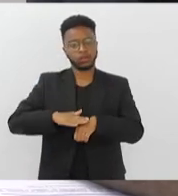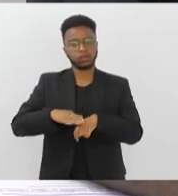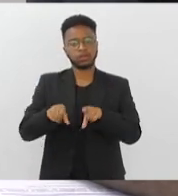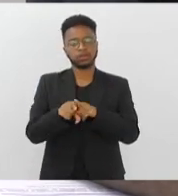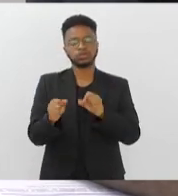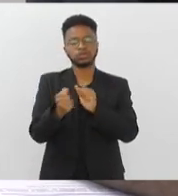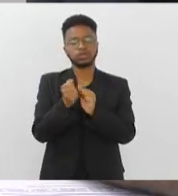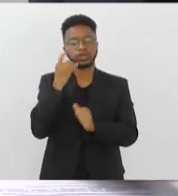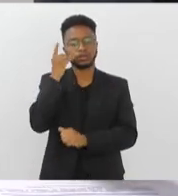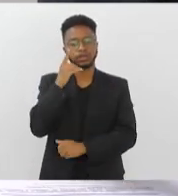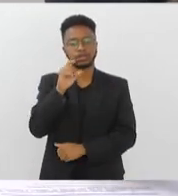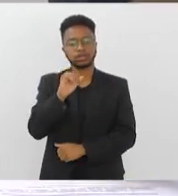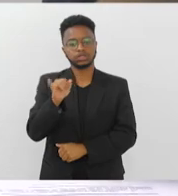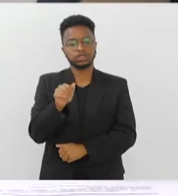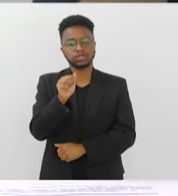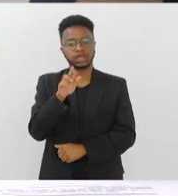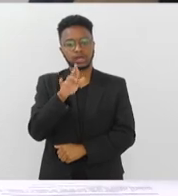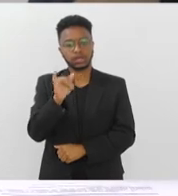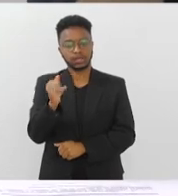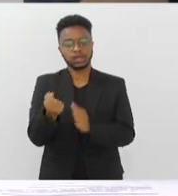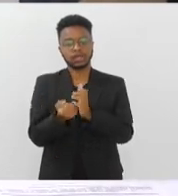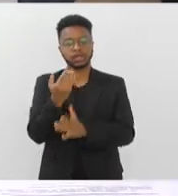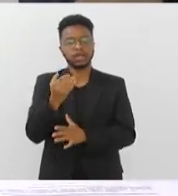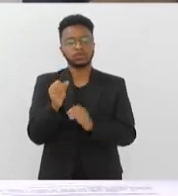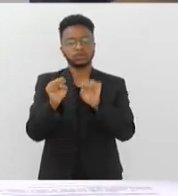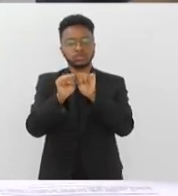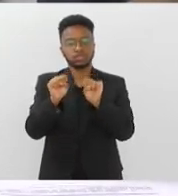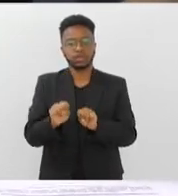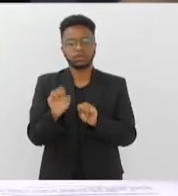Jari, cria o sistema estadual de trilhas.